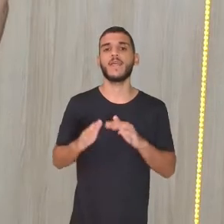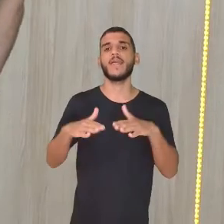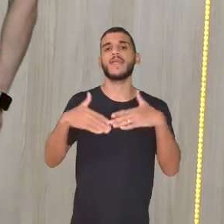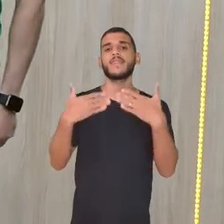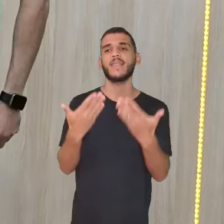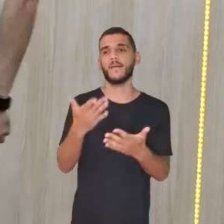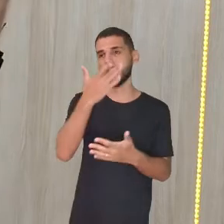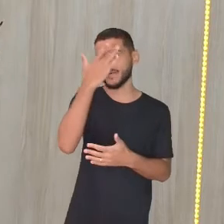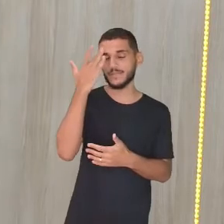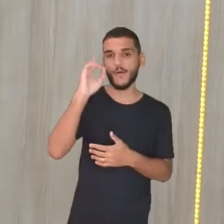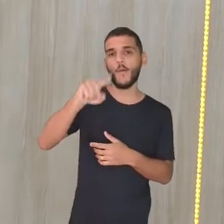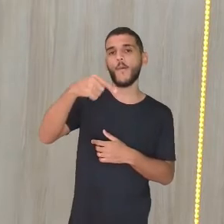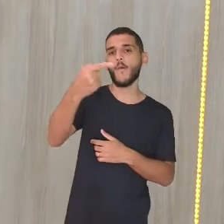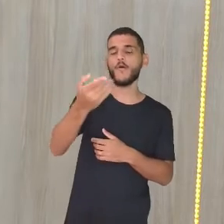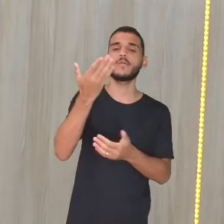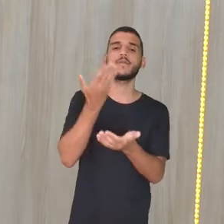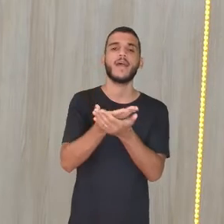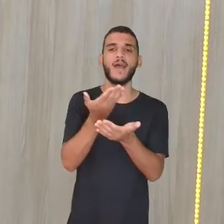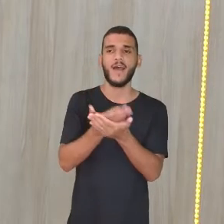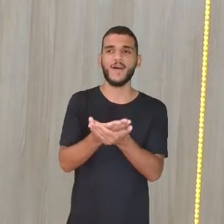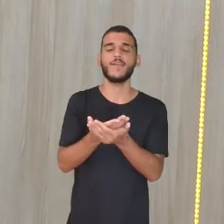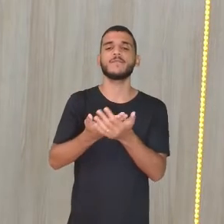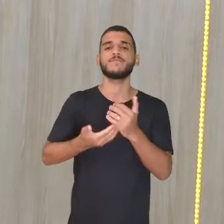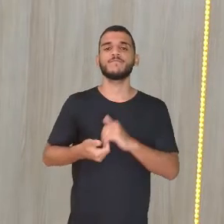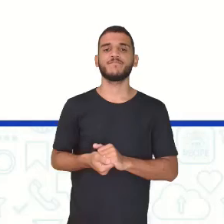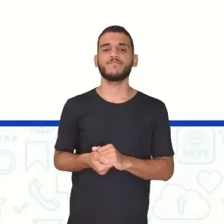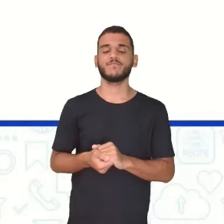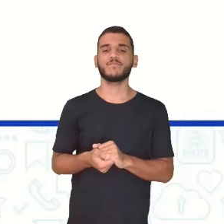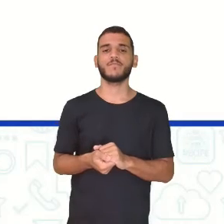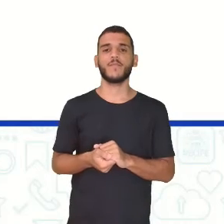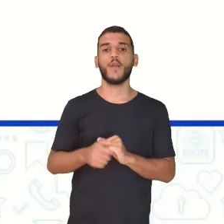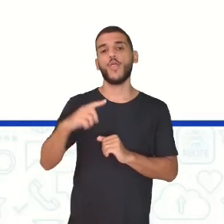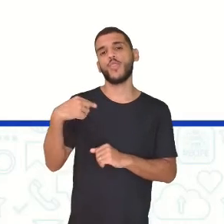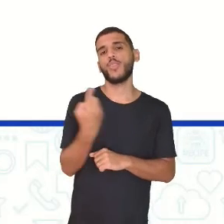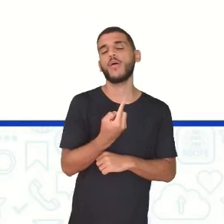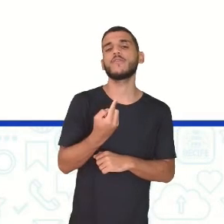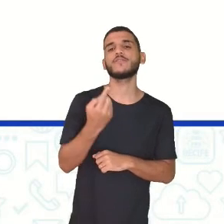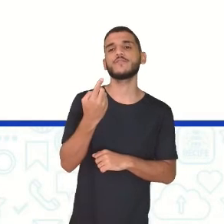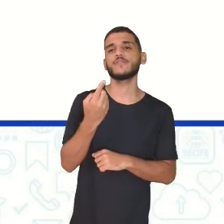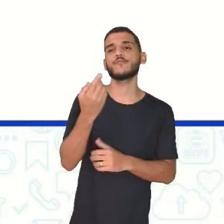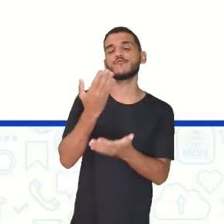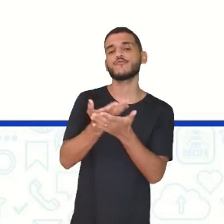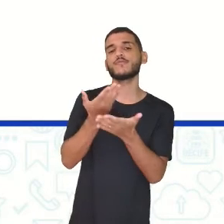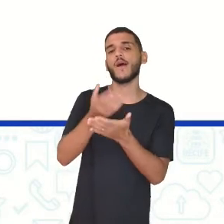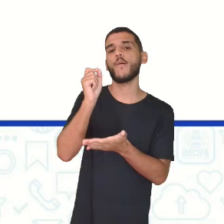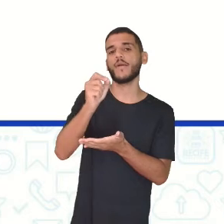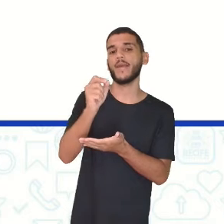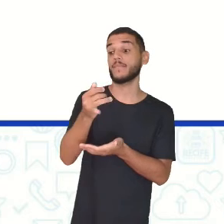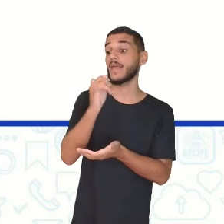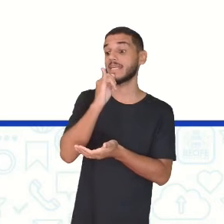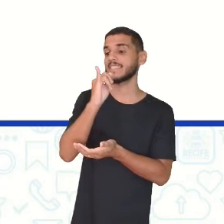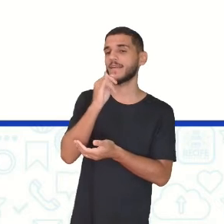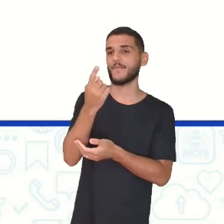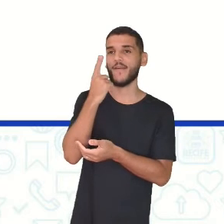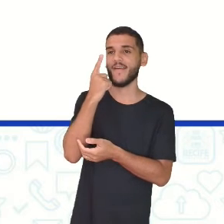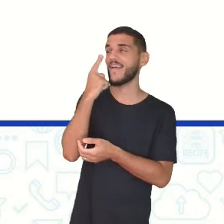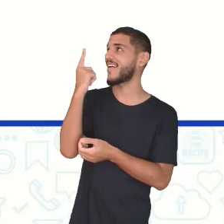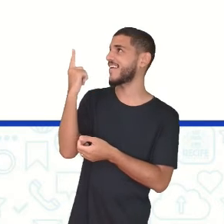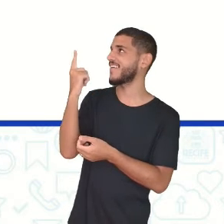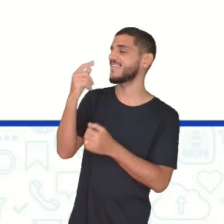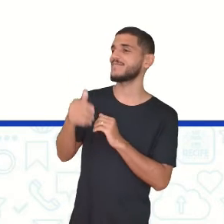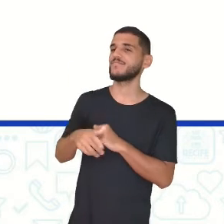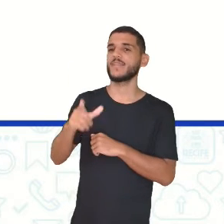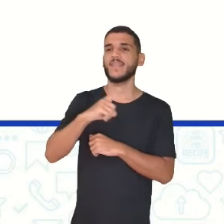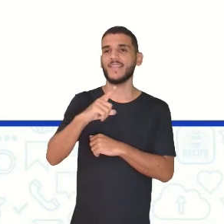Galera, na próxima aula, olha pra cá, na próxima aula a gente vai ver aí alguns exemplos, tá bom? Tem aí